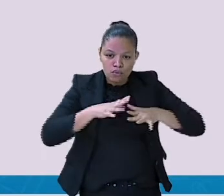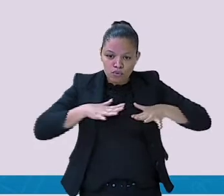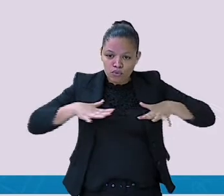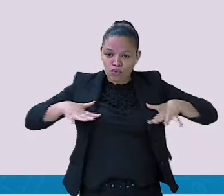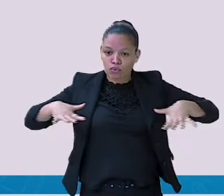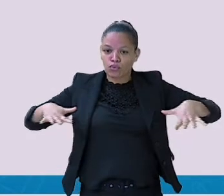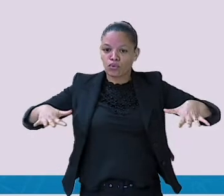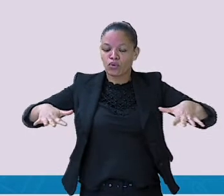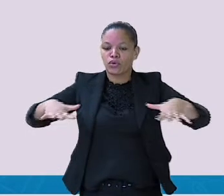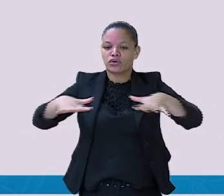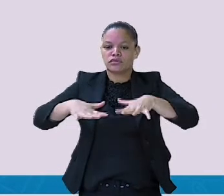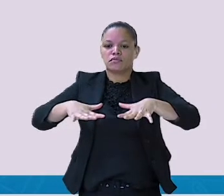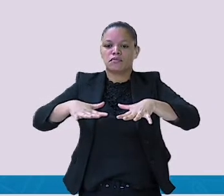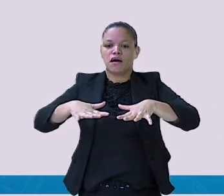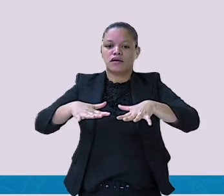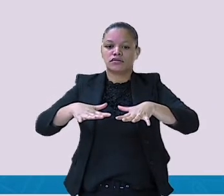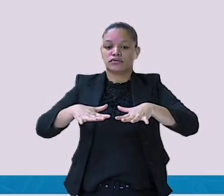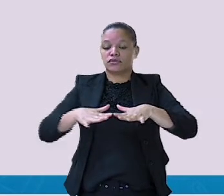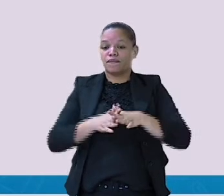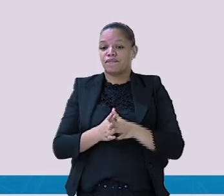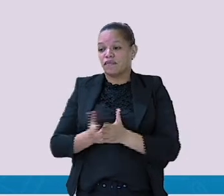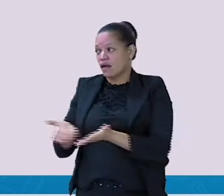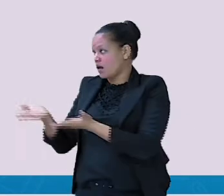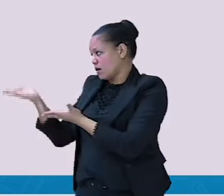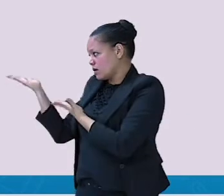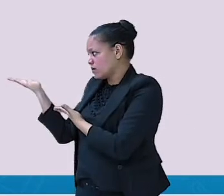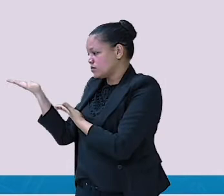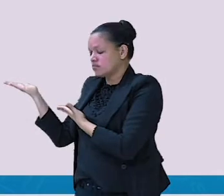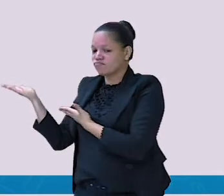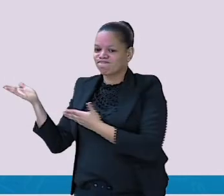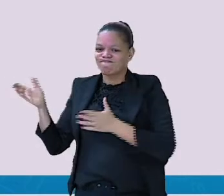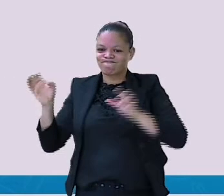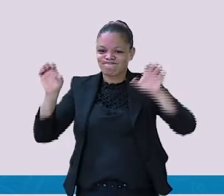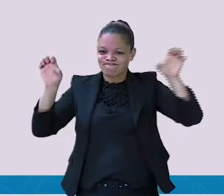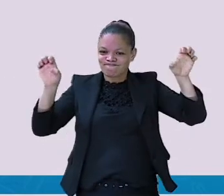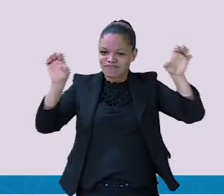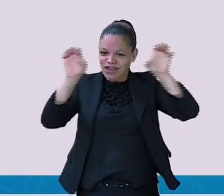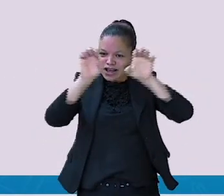engenhos coloniais, que ficavam ali próximo dos portos,